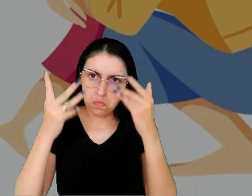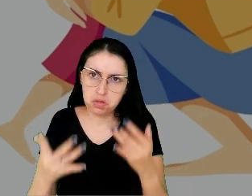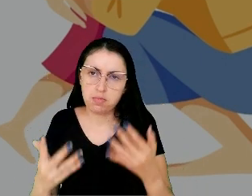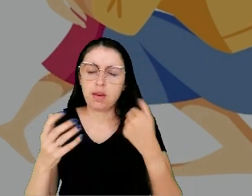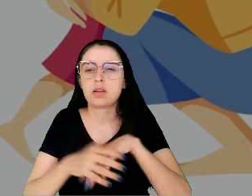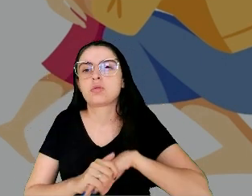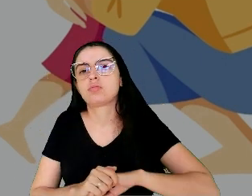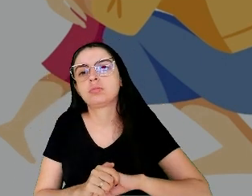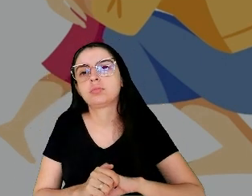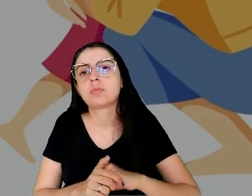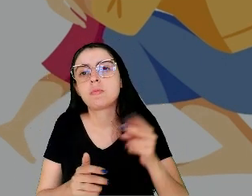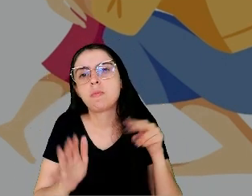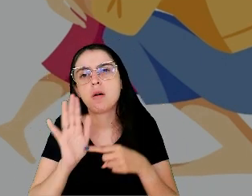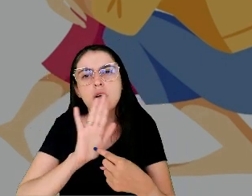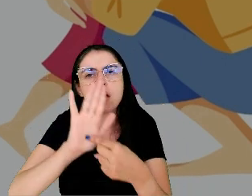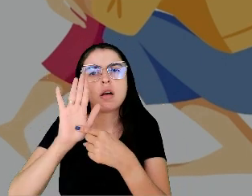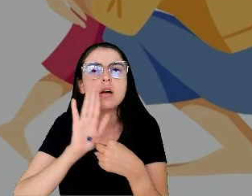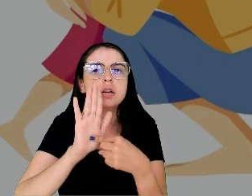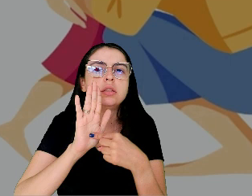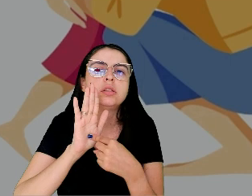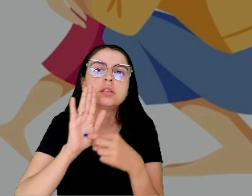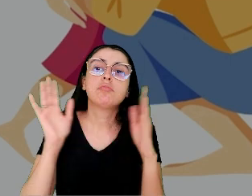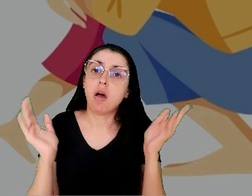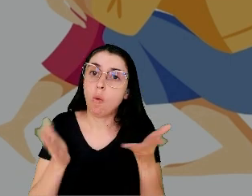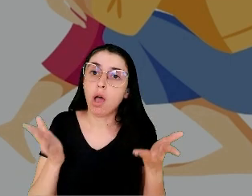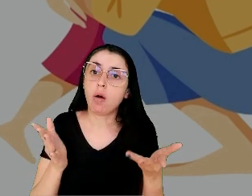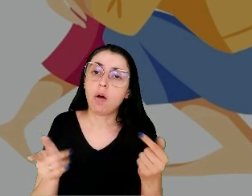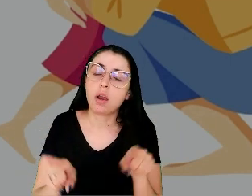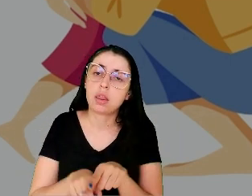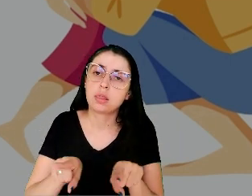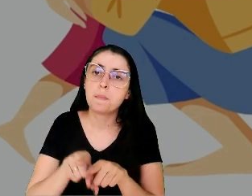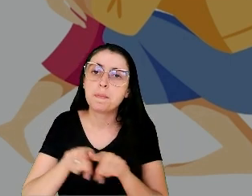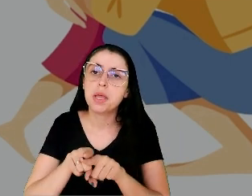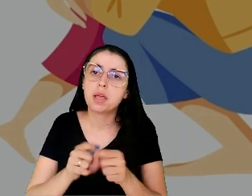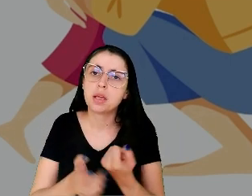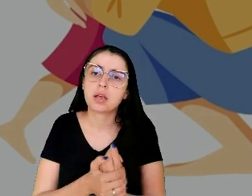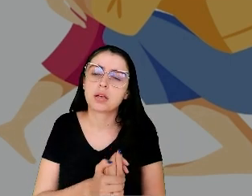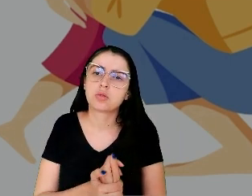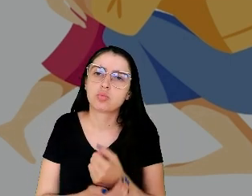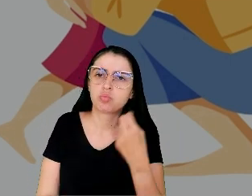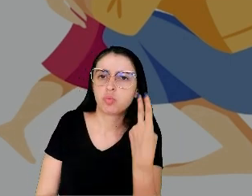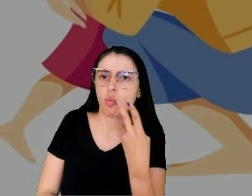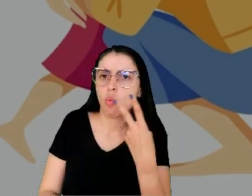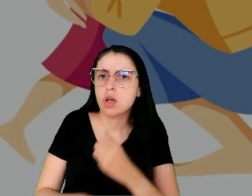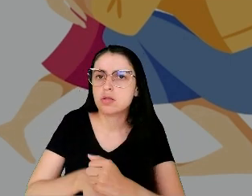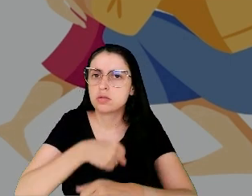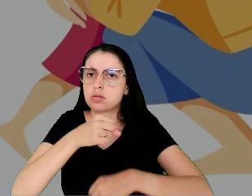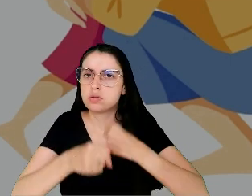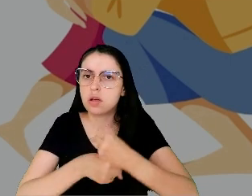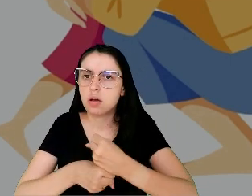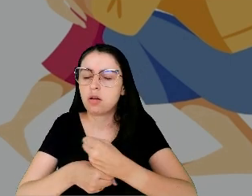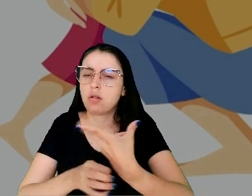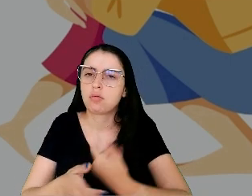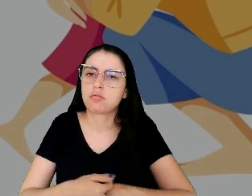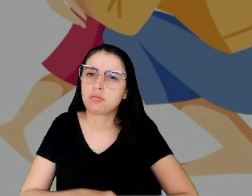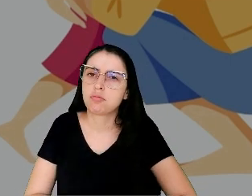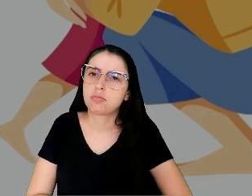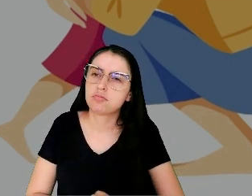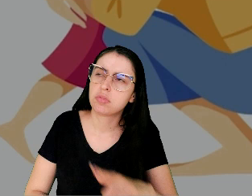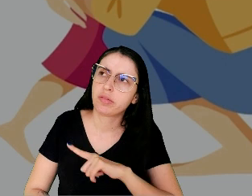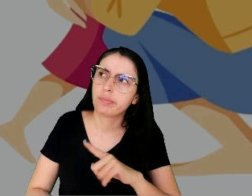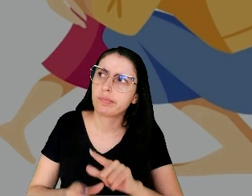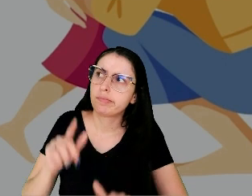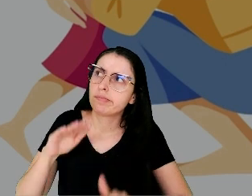justamente mostra também o contexto atual de que em 2 anos nós tivemos